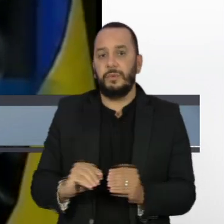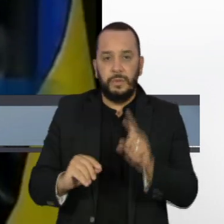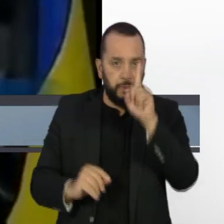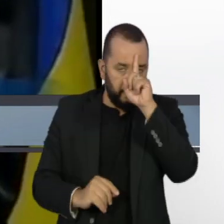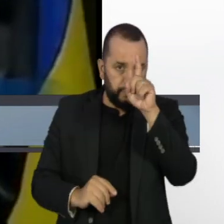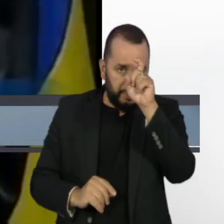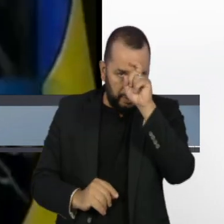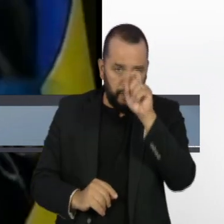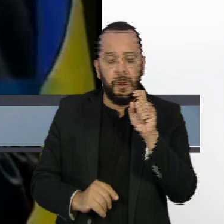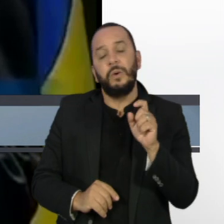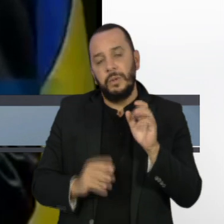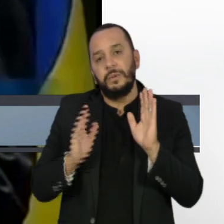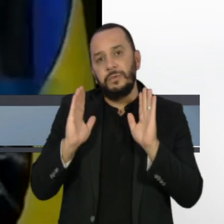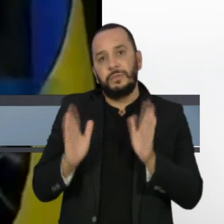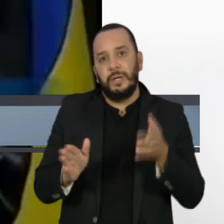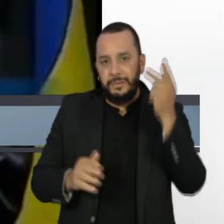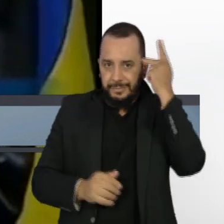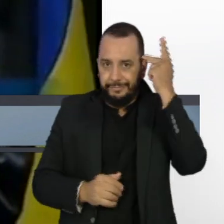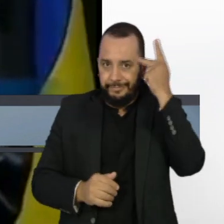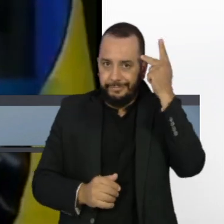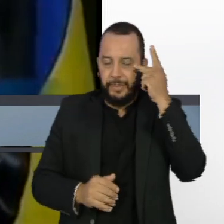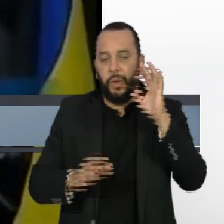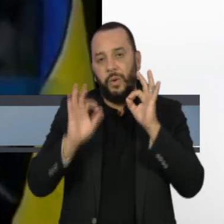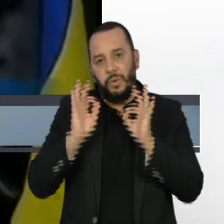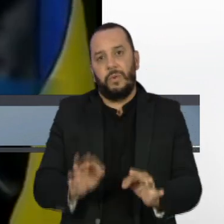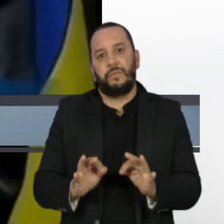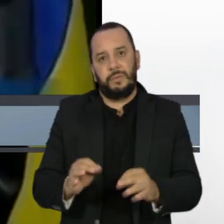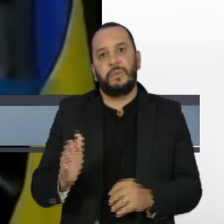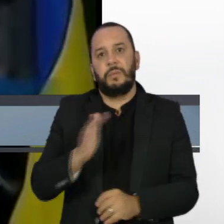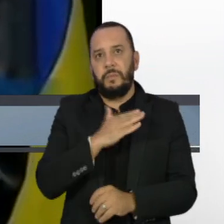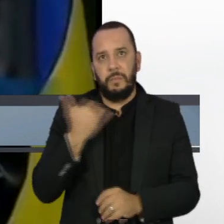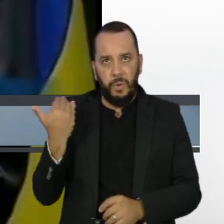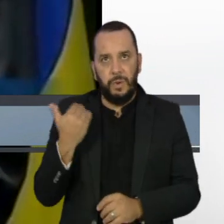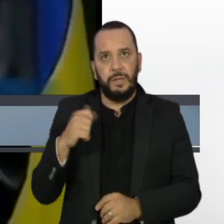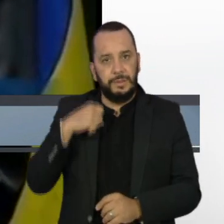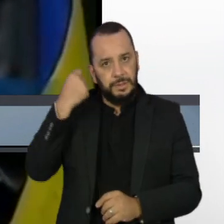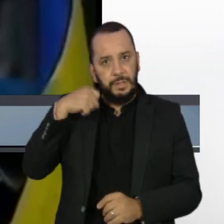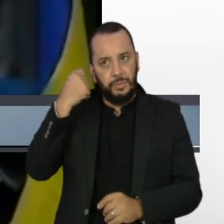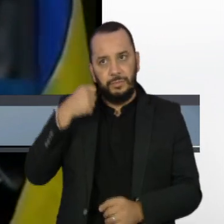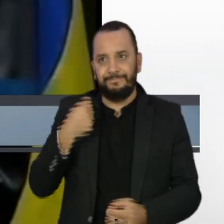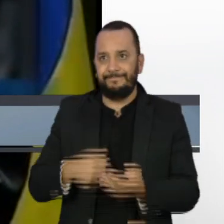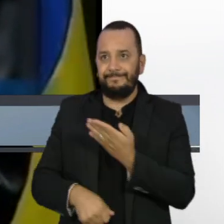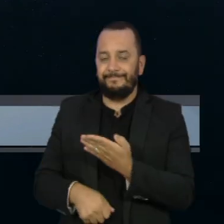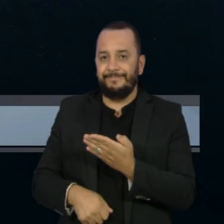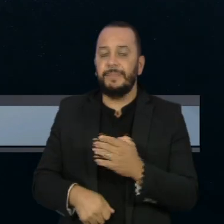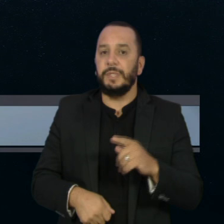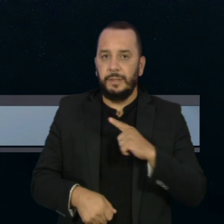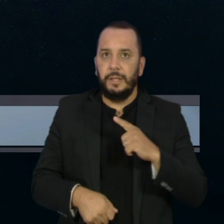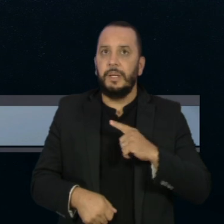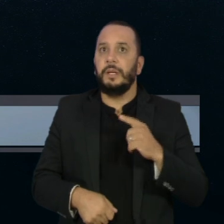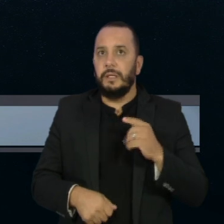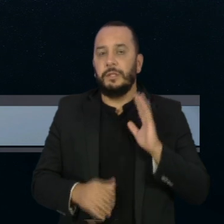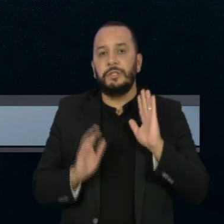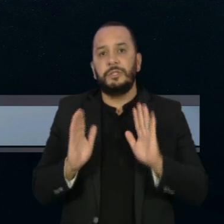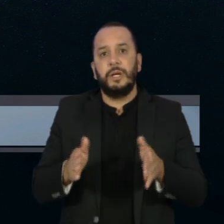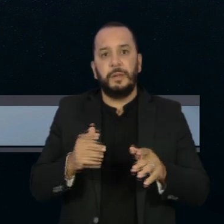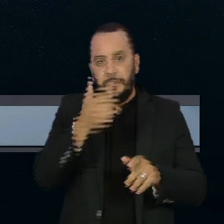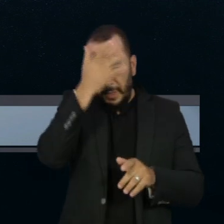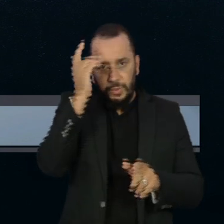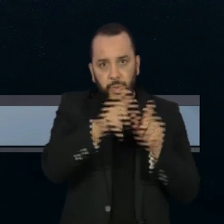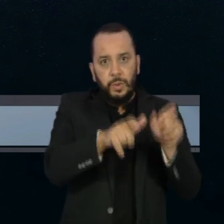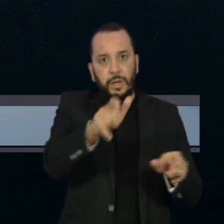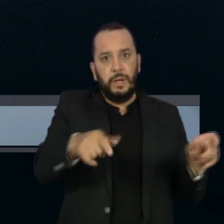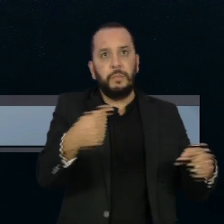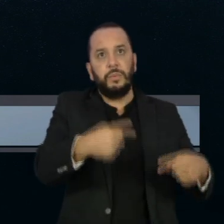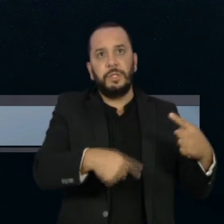Hospital Vila Nova Estar de São Paulo confirmou a morte do senador. Muitos políticos emitiram nota de pesar e